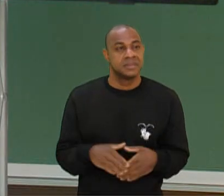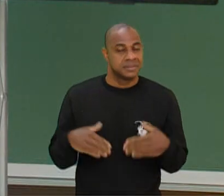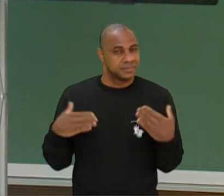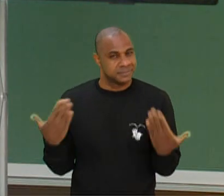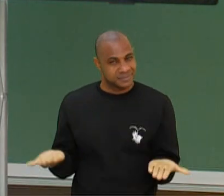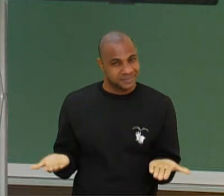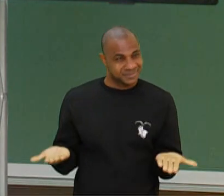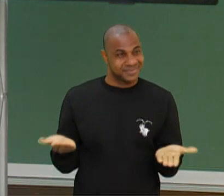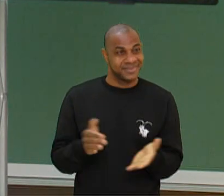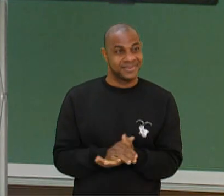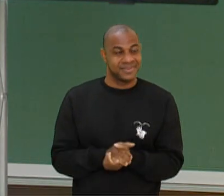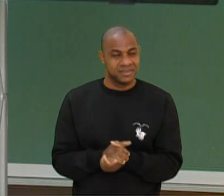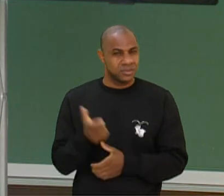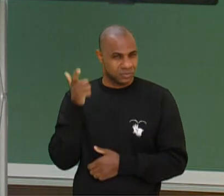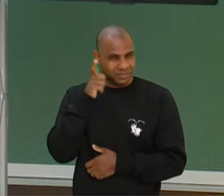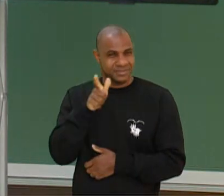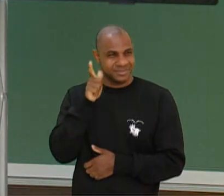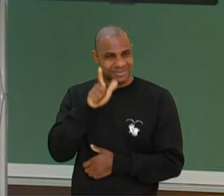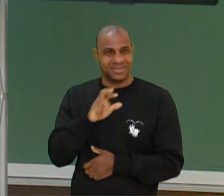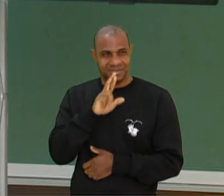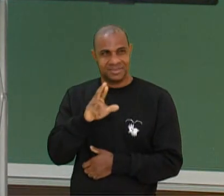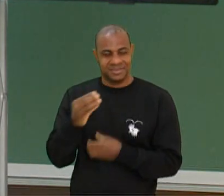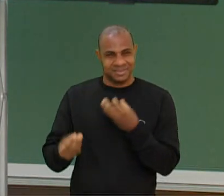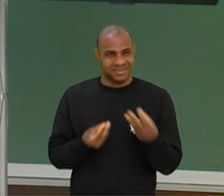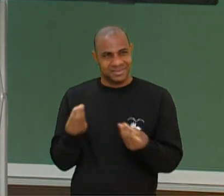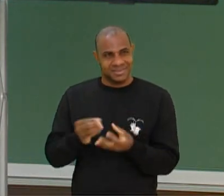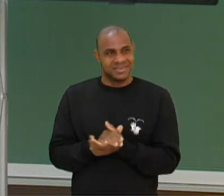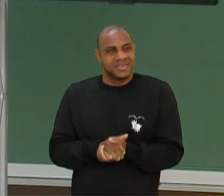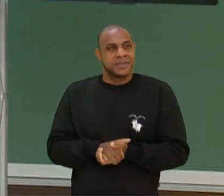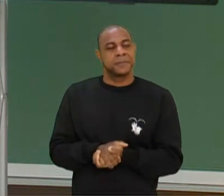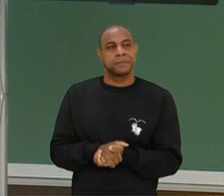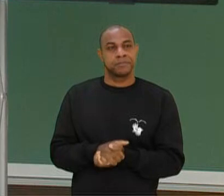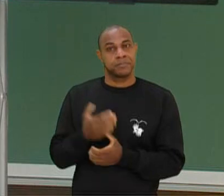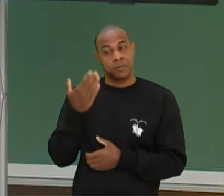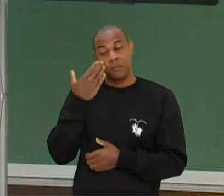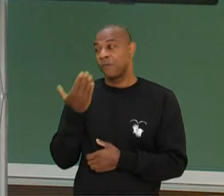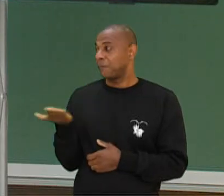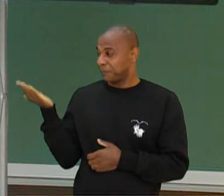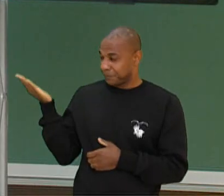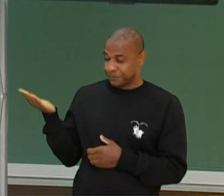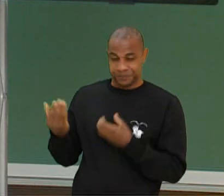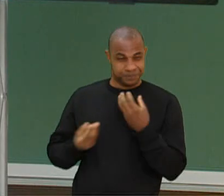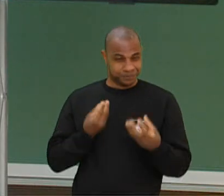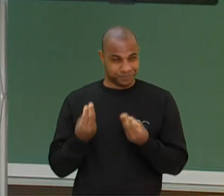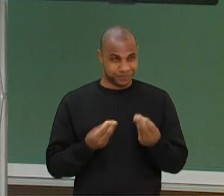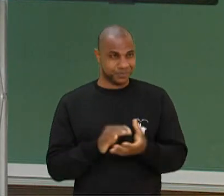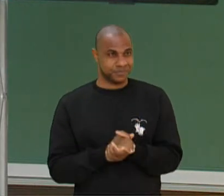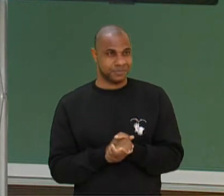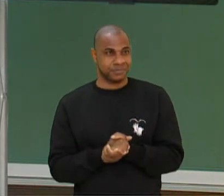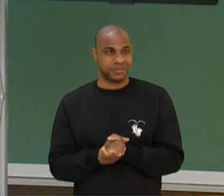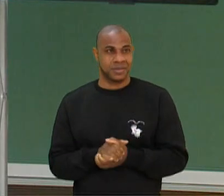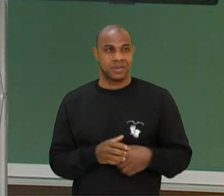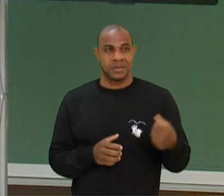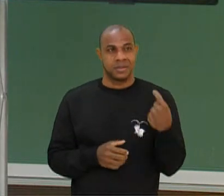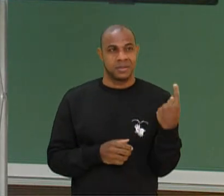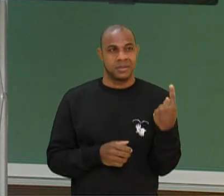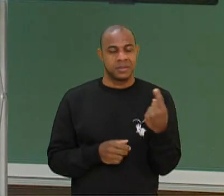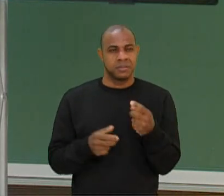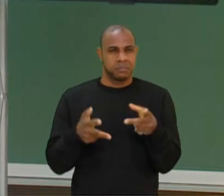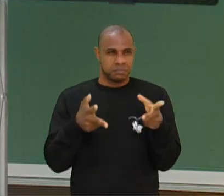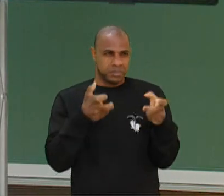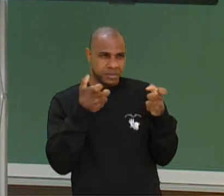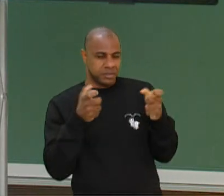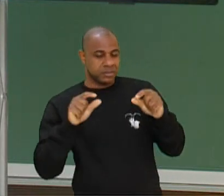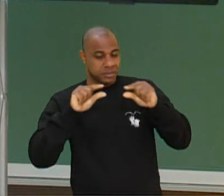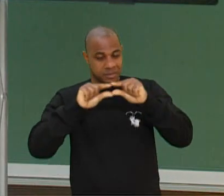Então, galerinha, conseguiram? Yes, teacher! Vamos dar uma olhada então, ok? Number 2. Percebe-se